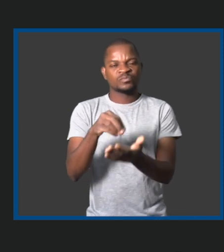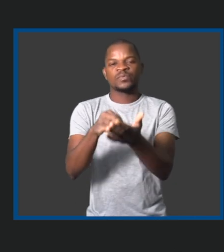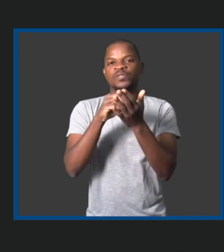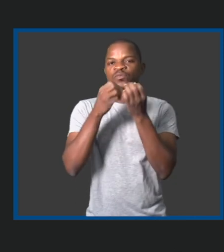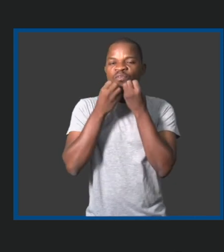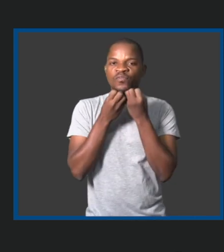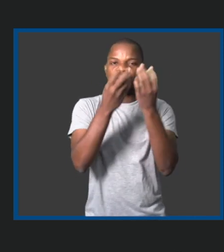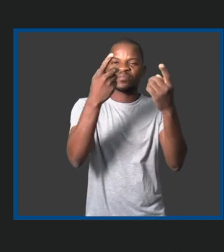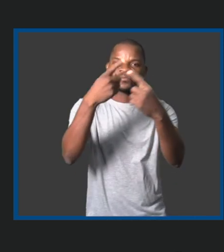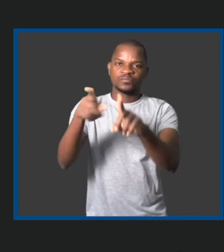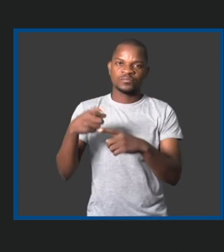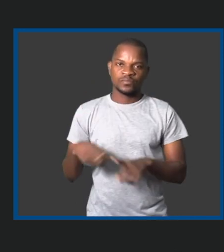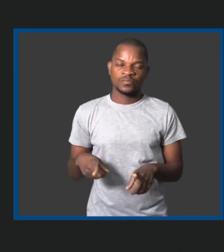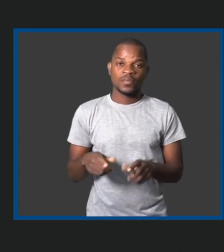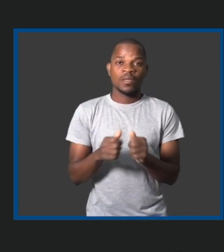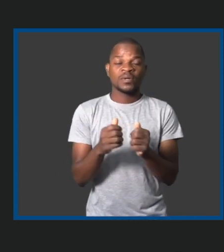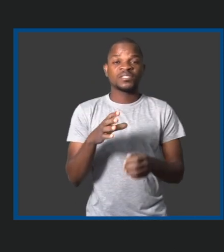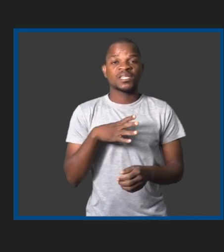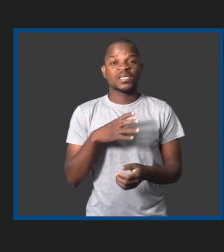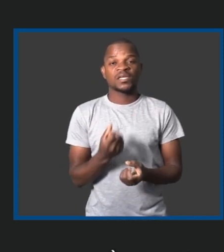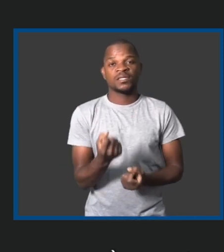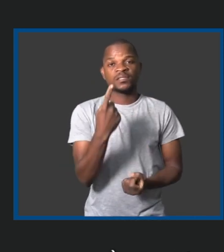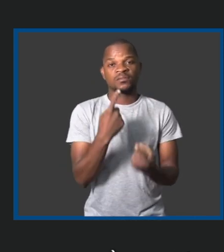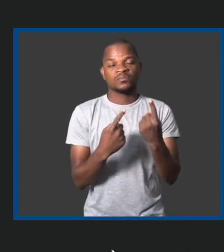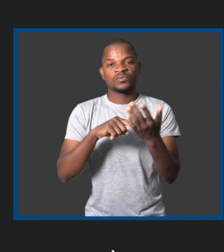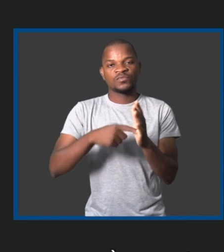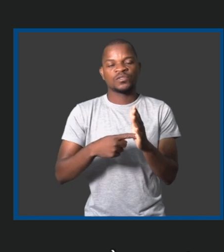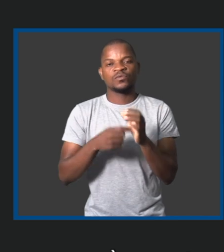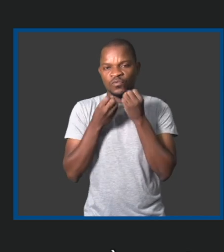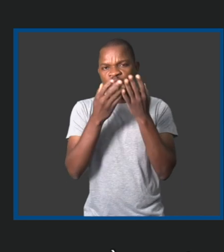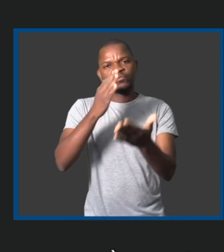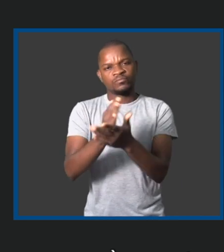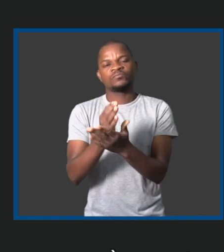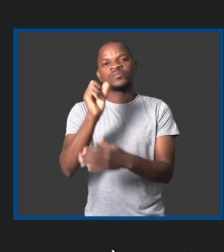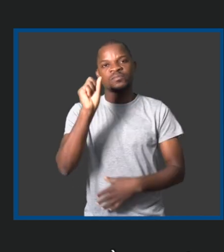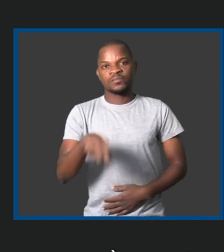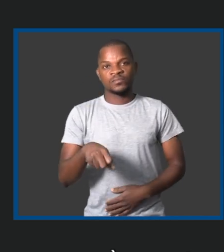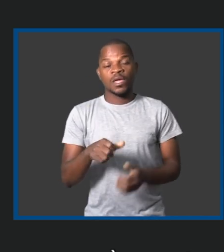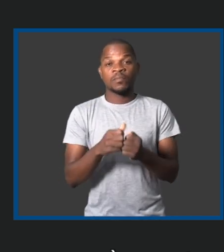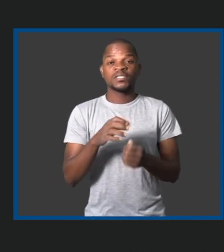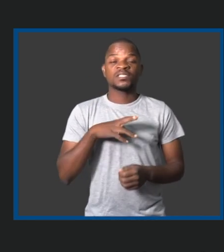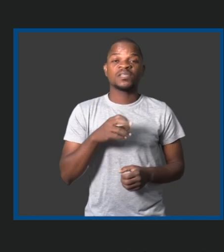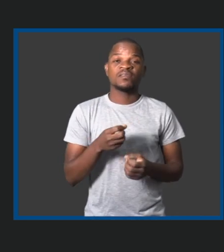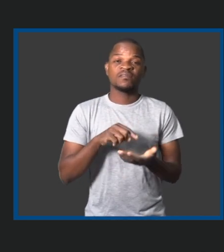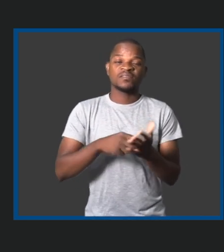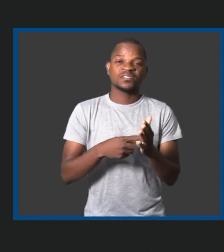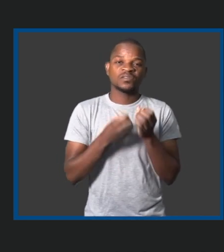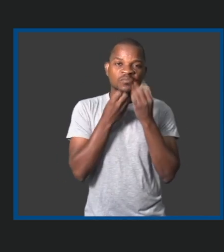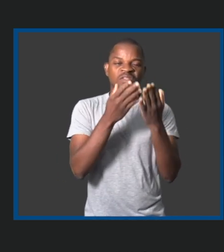social, temos acesso a muita informação. Por vezes é uma informação boa, por vezes não é boa, mas as